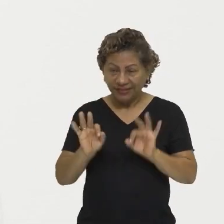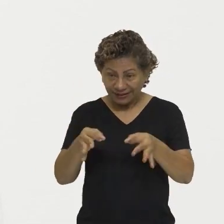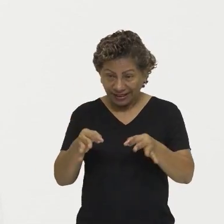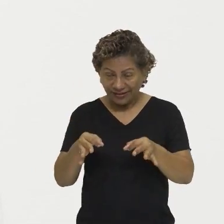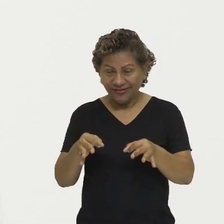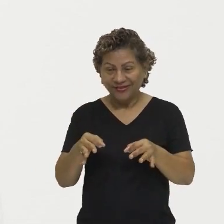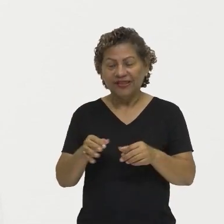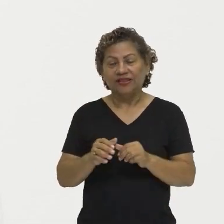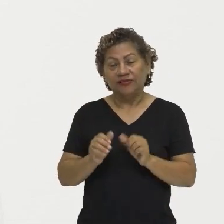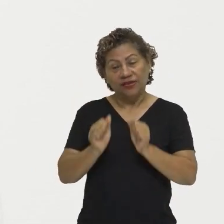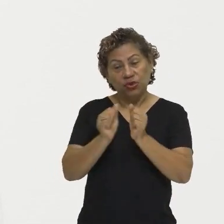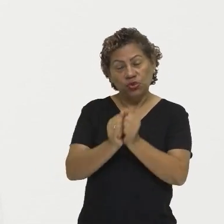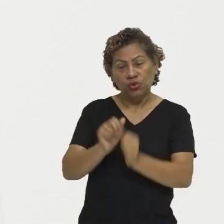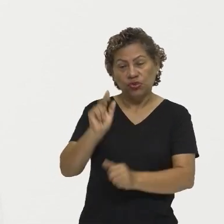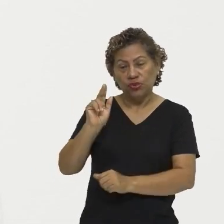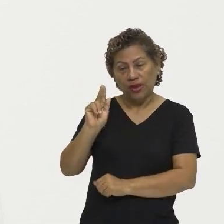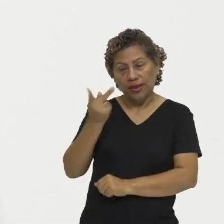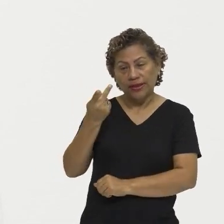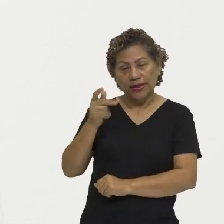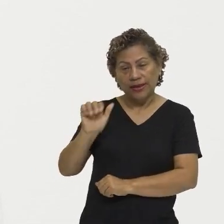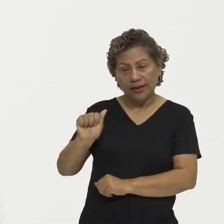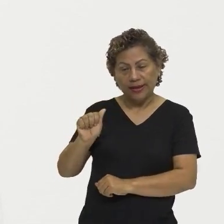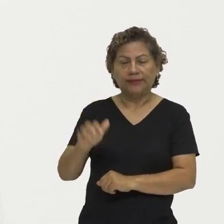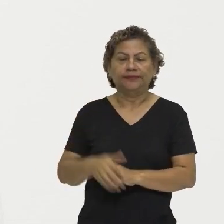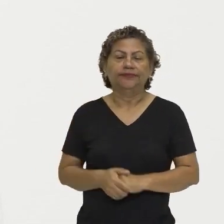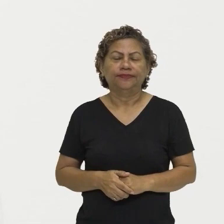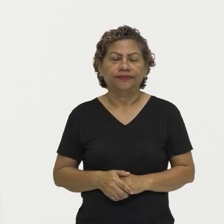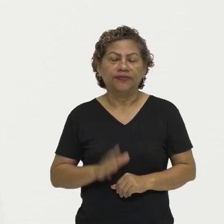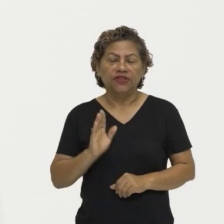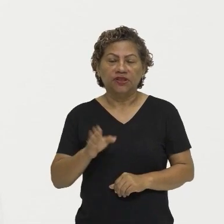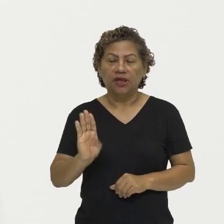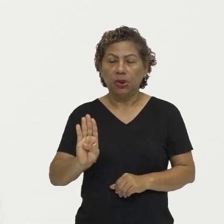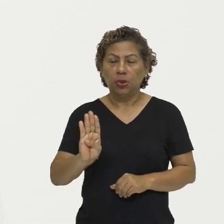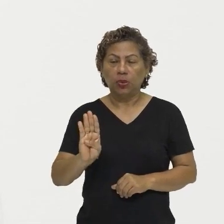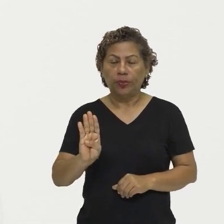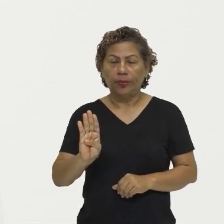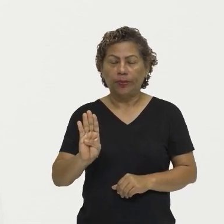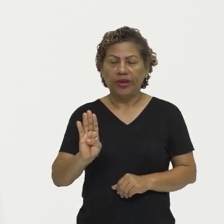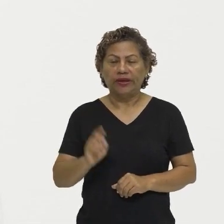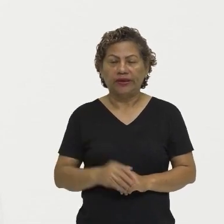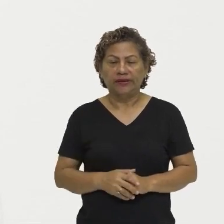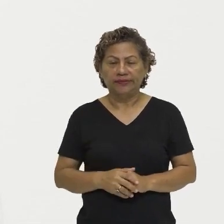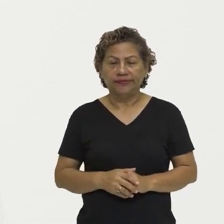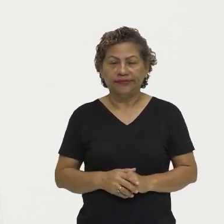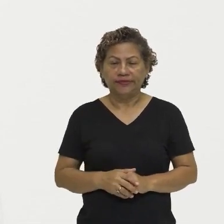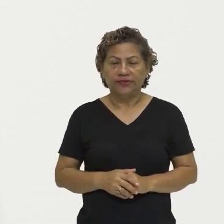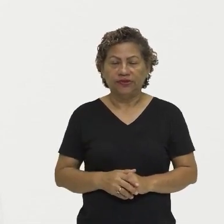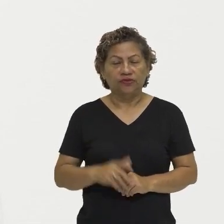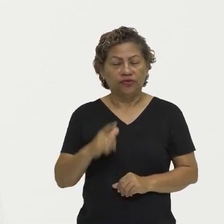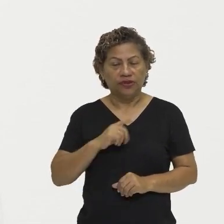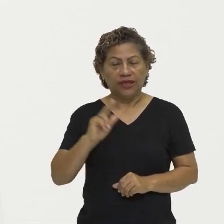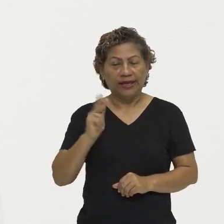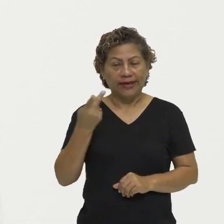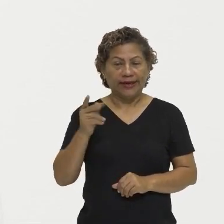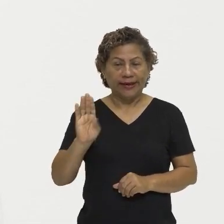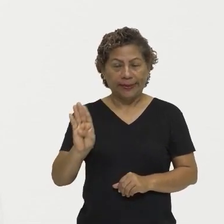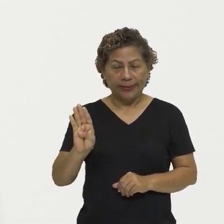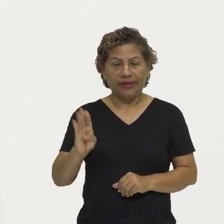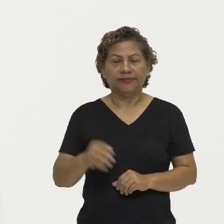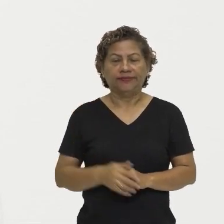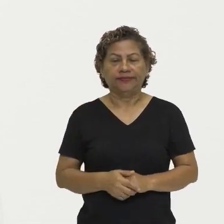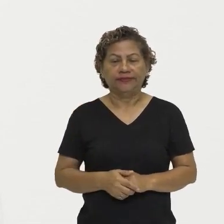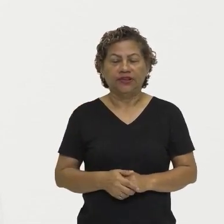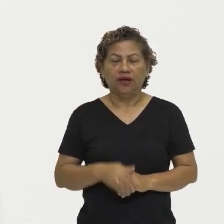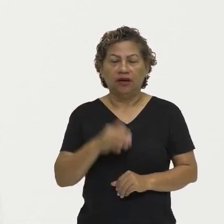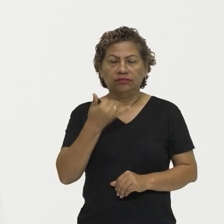certo? Já no ponto B, eu tenho uma outra altura HB. Então eu vou ter uma energia